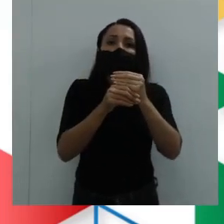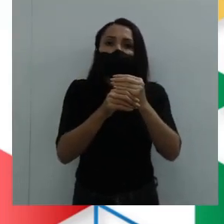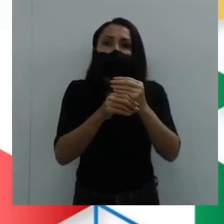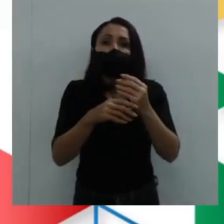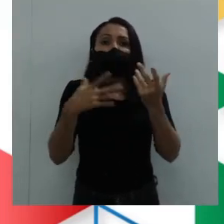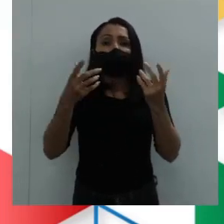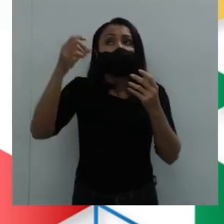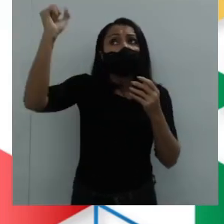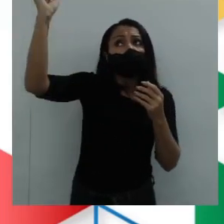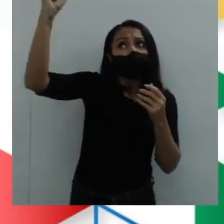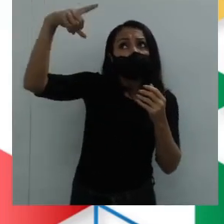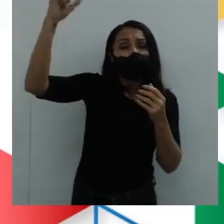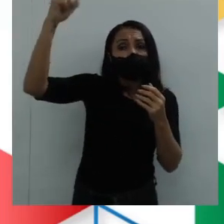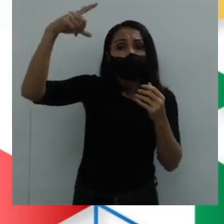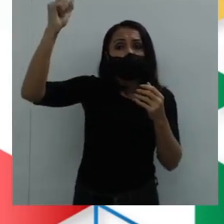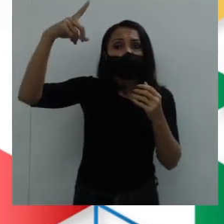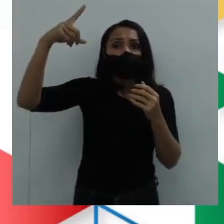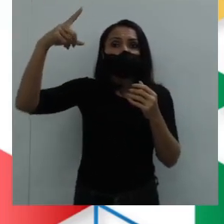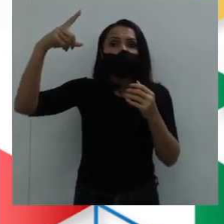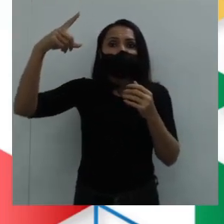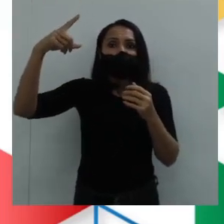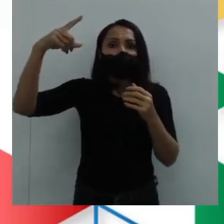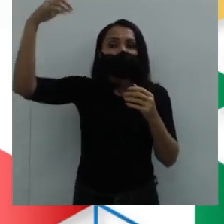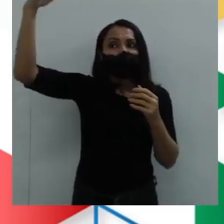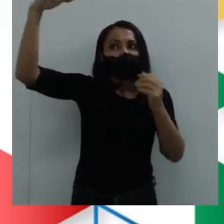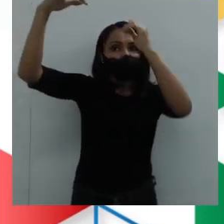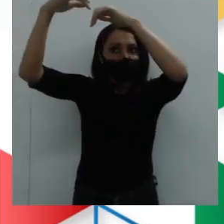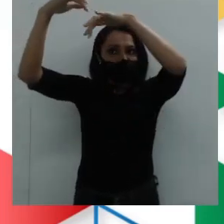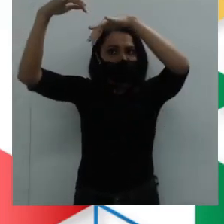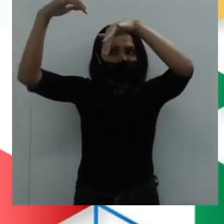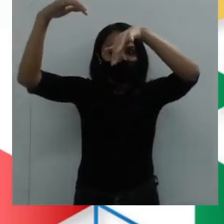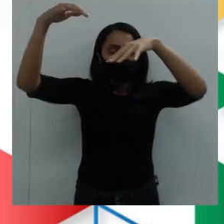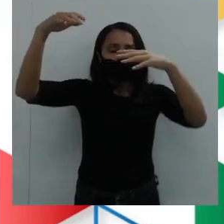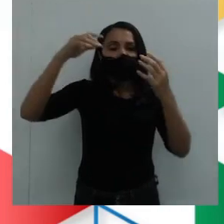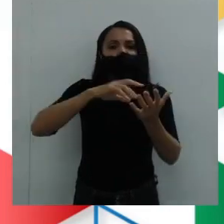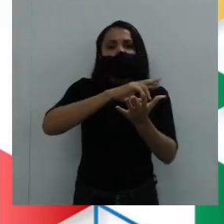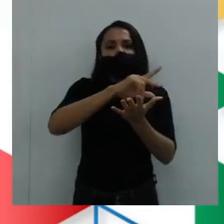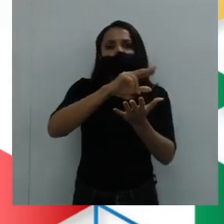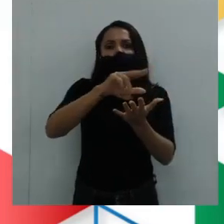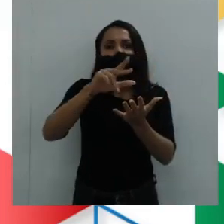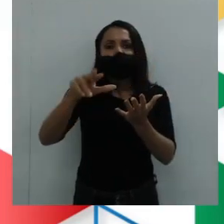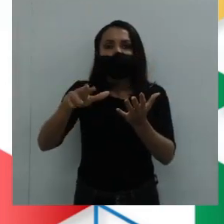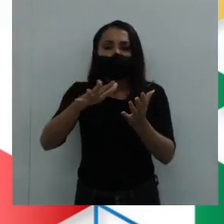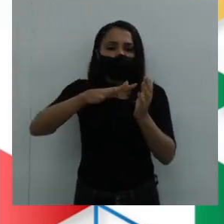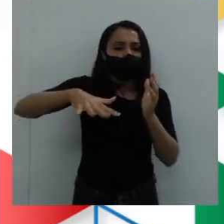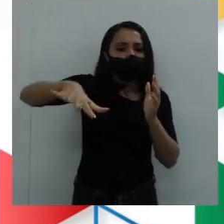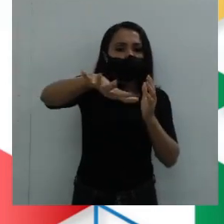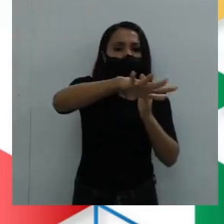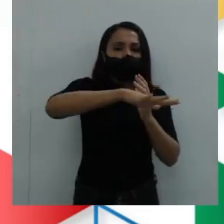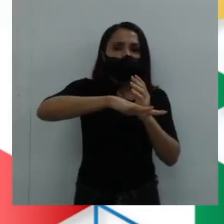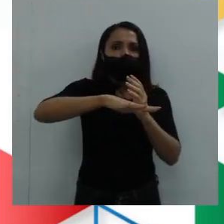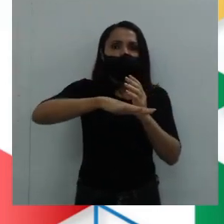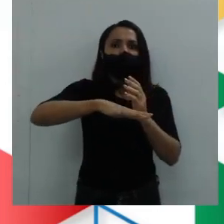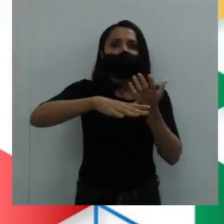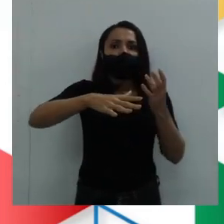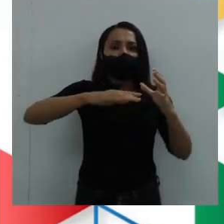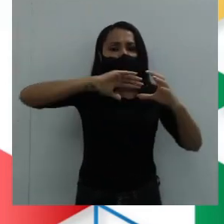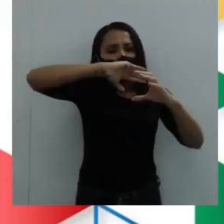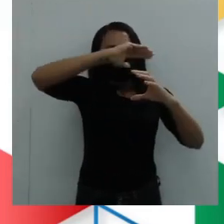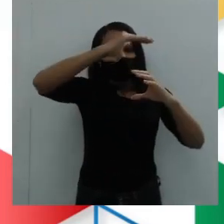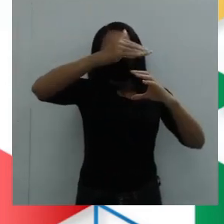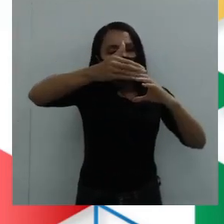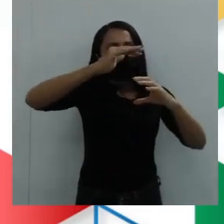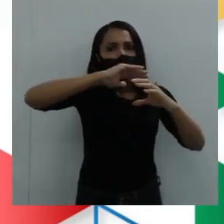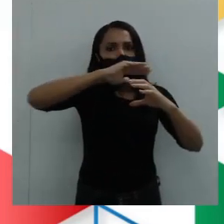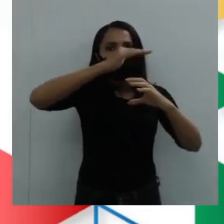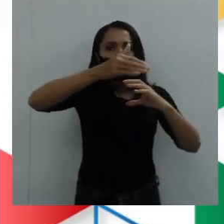o Sol ele vai emitir radiações em várias faixas de comprimento de onda, que chegam até